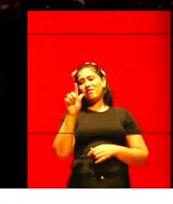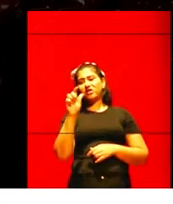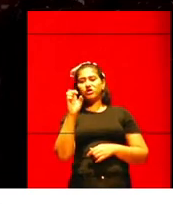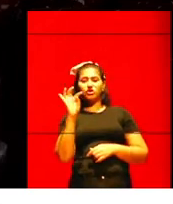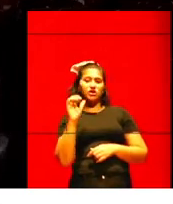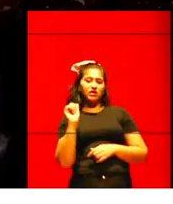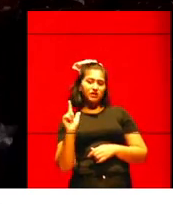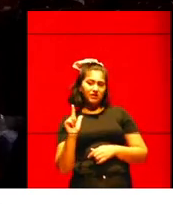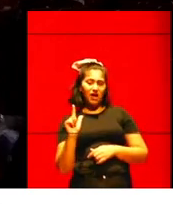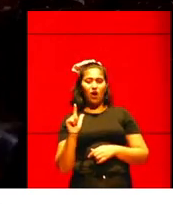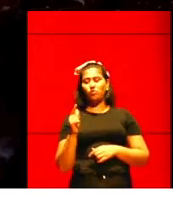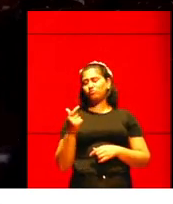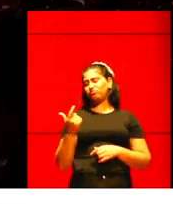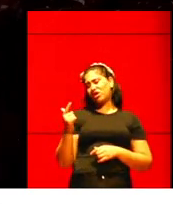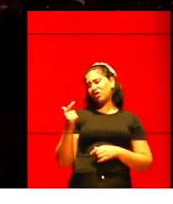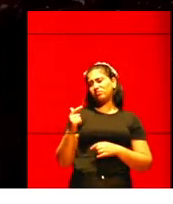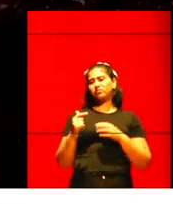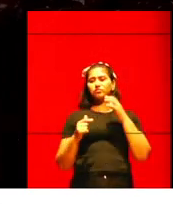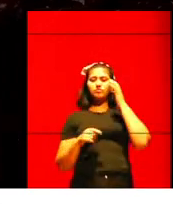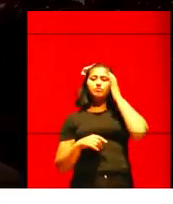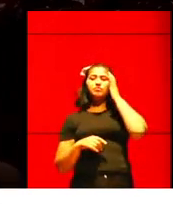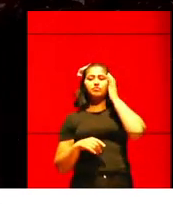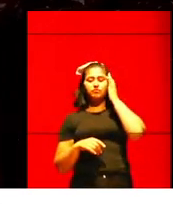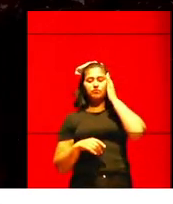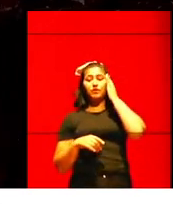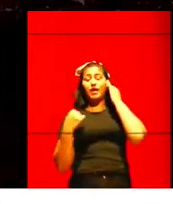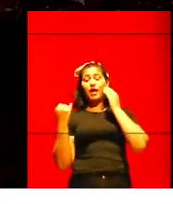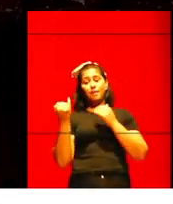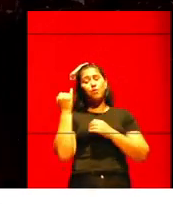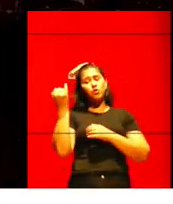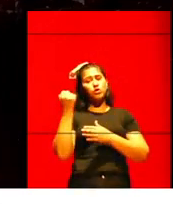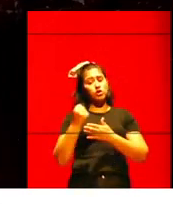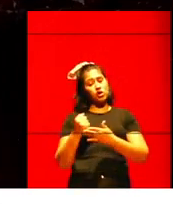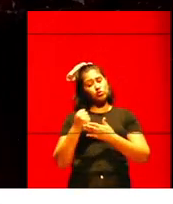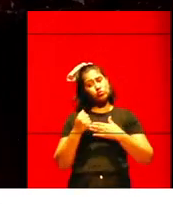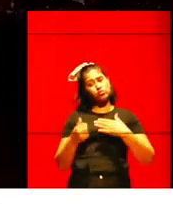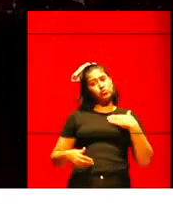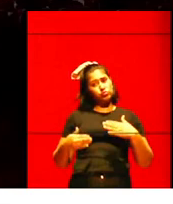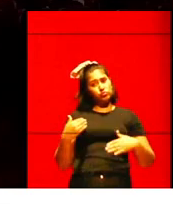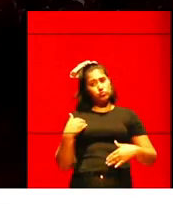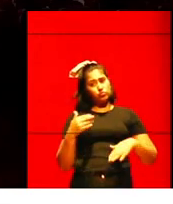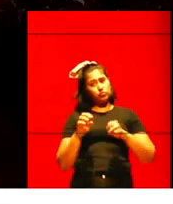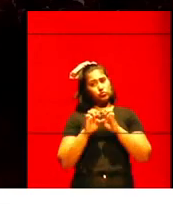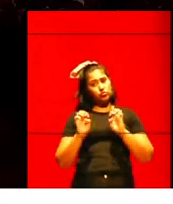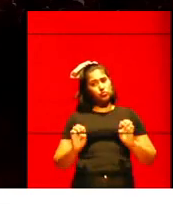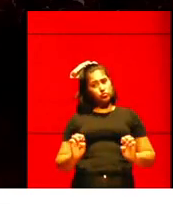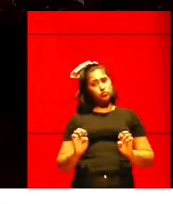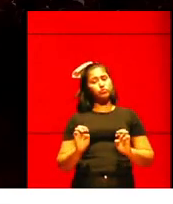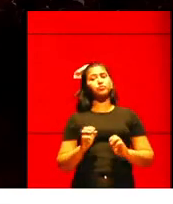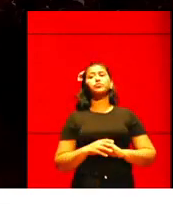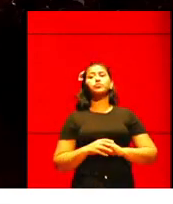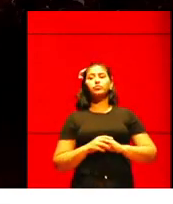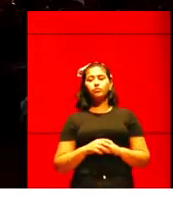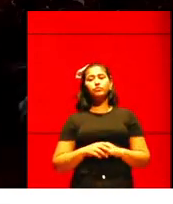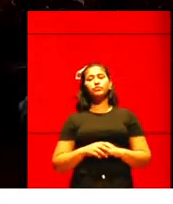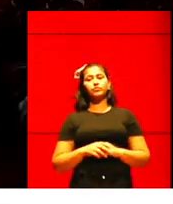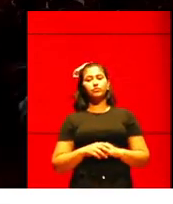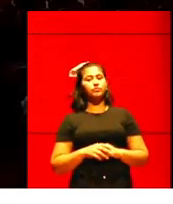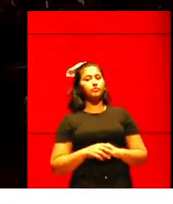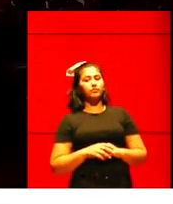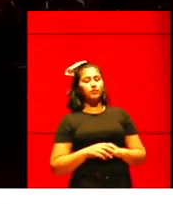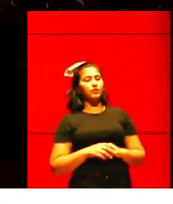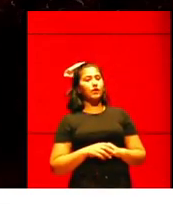Em excesso, sim, mas ele é importante para a construção de algumas estruturas do nosso organismo.